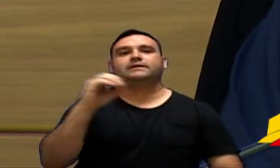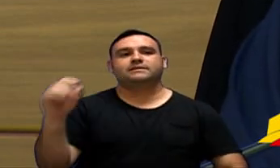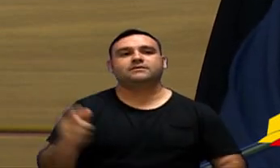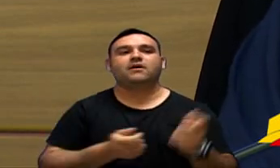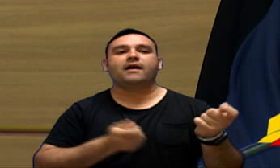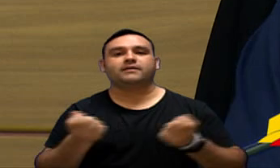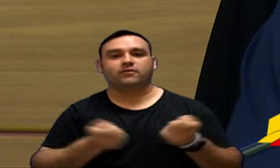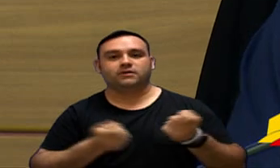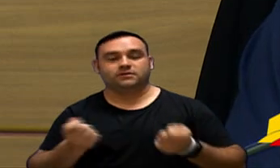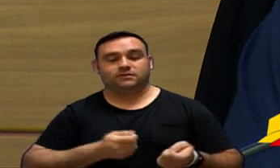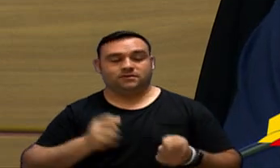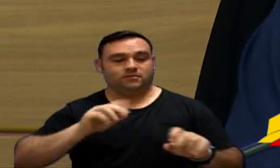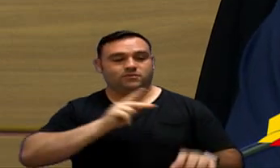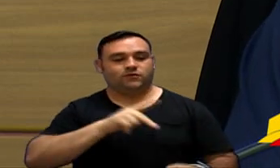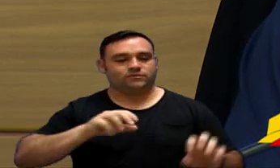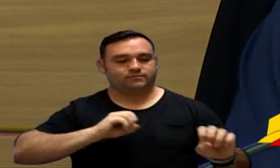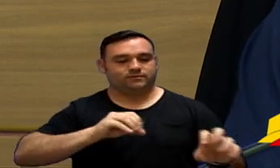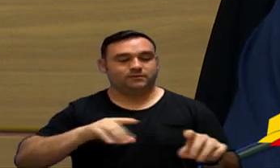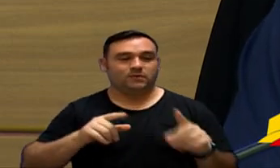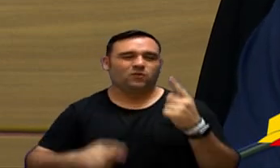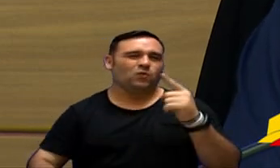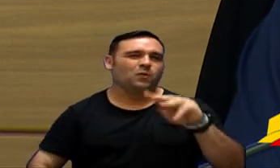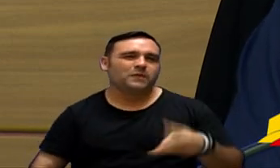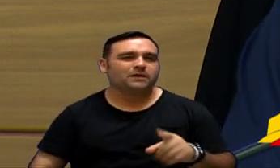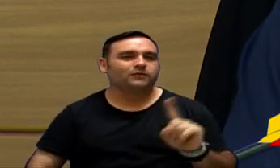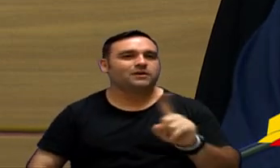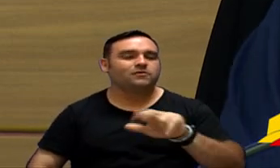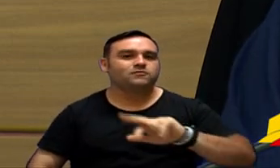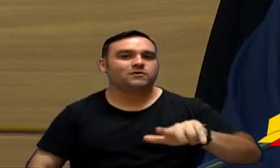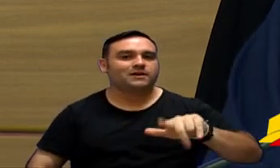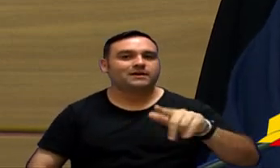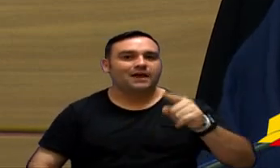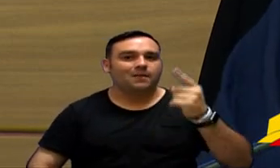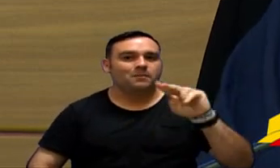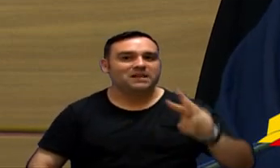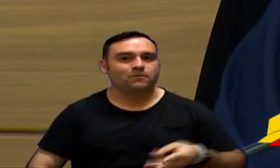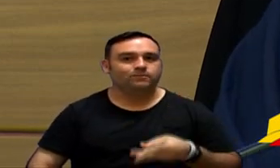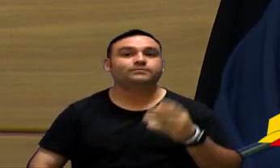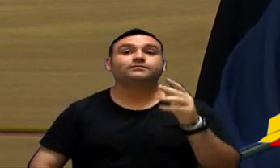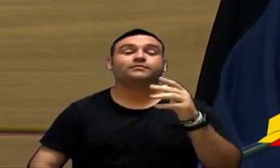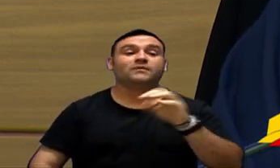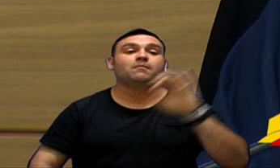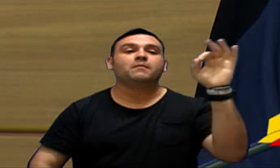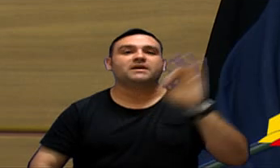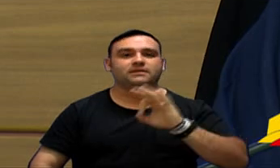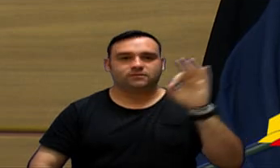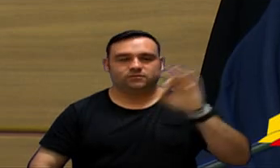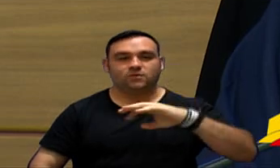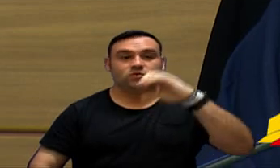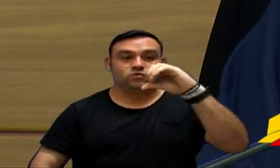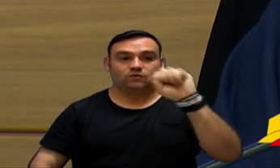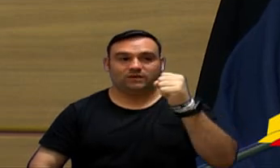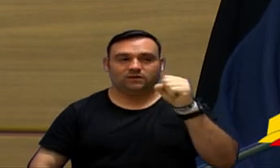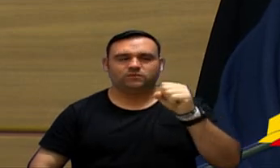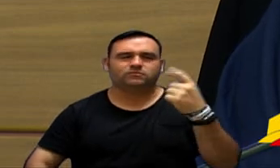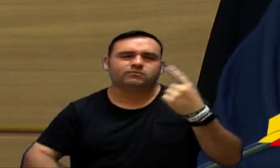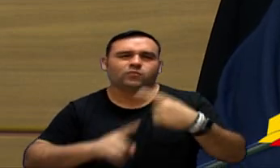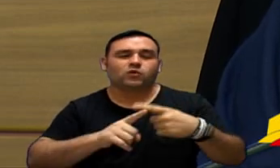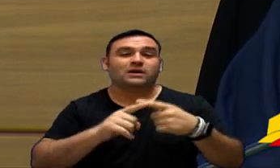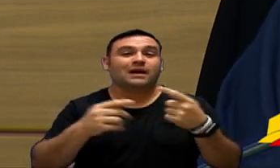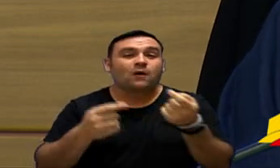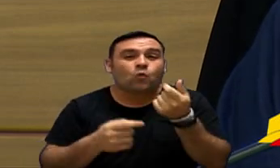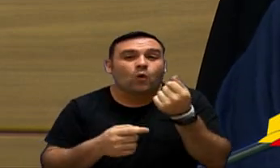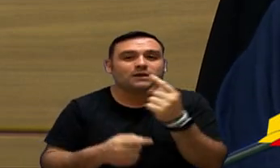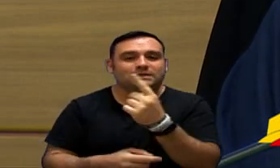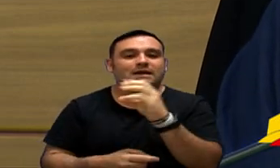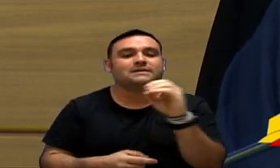adequação da formação docente, né? Não 1 milhão, não. Aqui está em 1 milhão. Percentual, 98. Por quê? Aqui dá